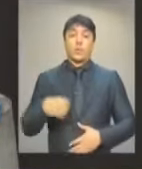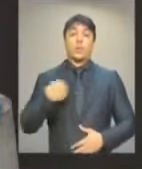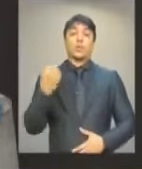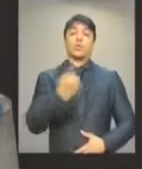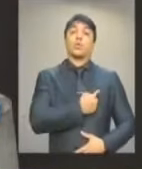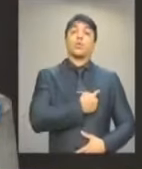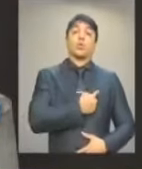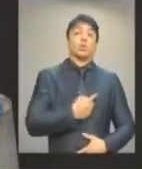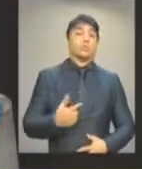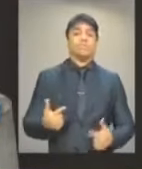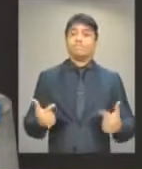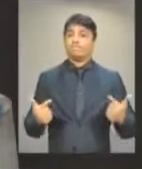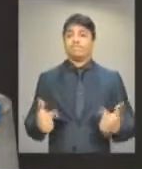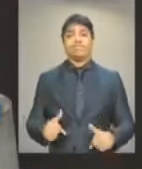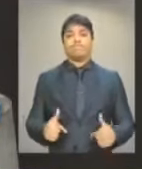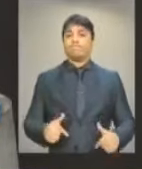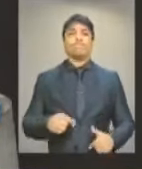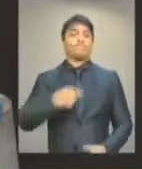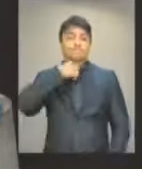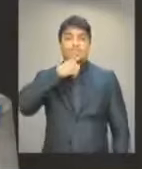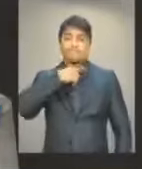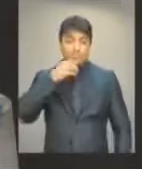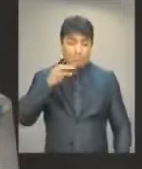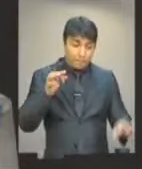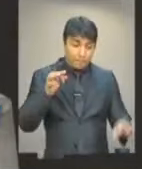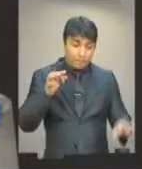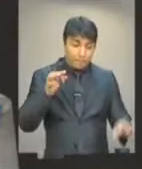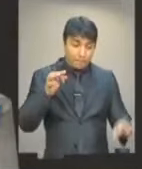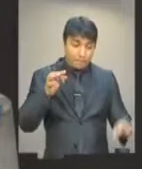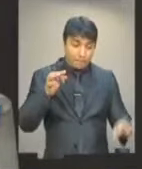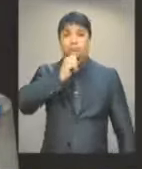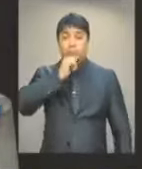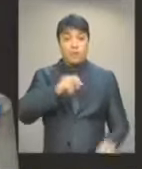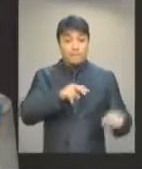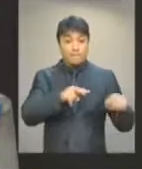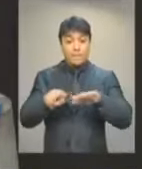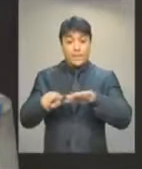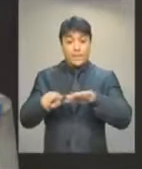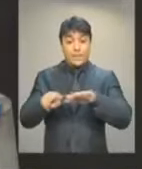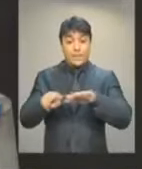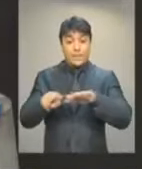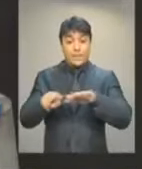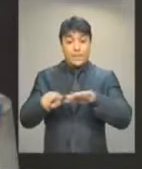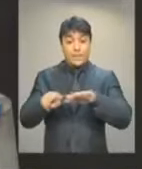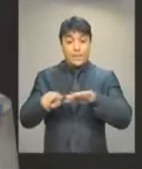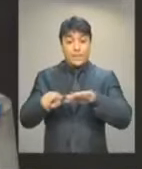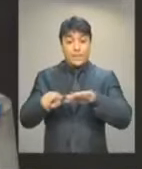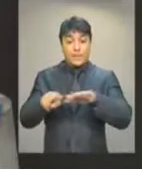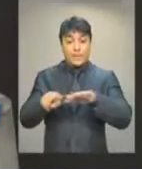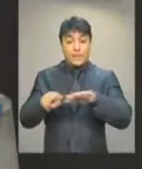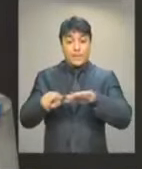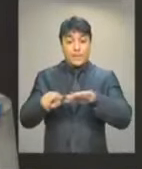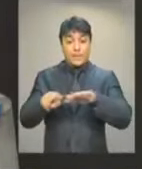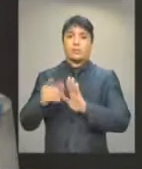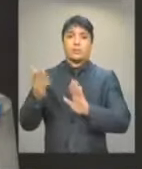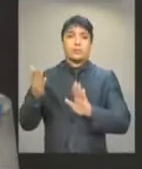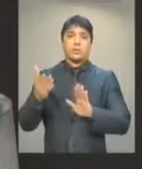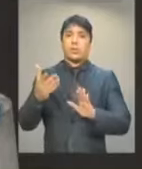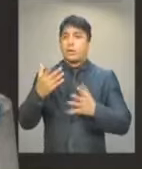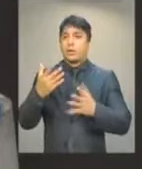Nós não ainda a atravessamos. Na semana passada, um outro projeto que não